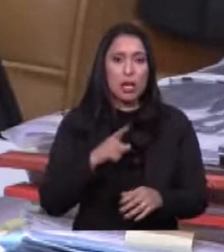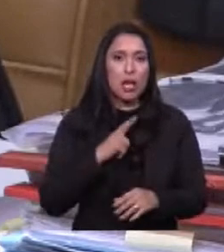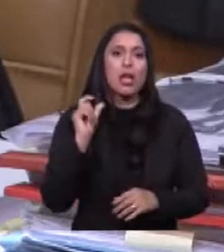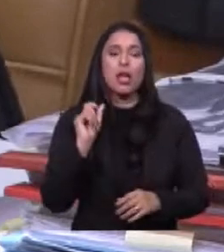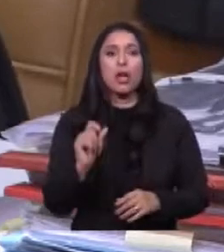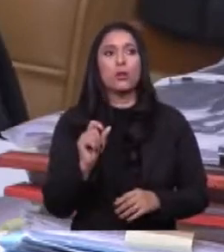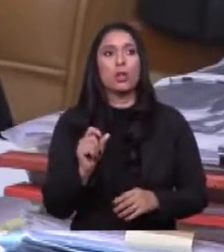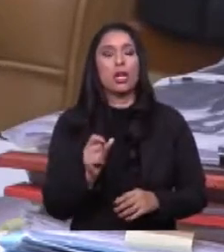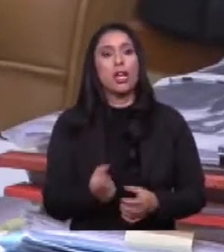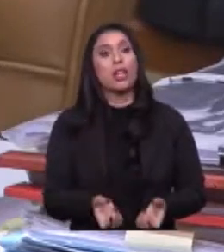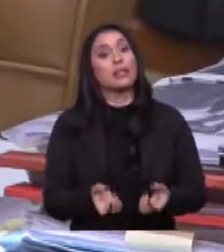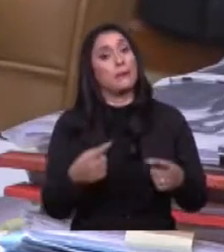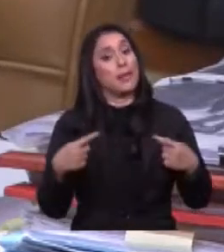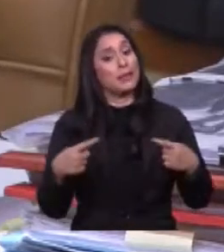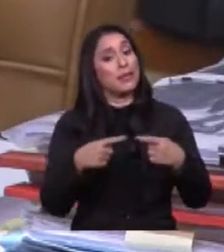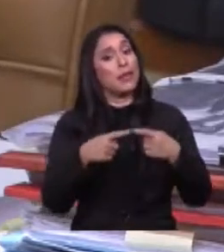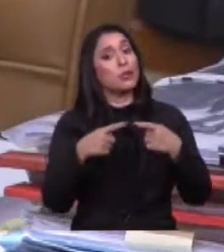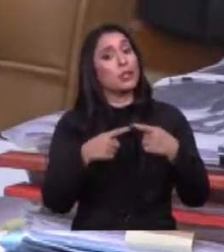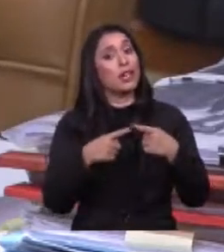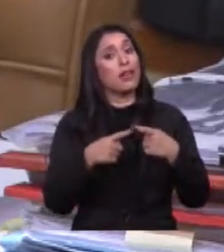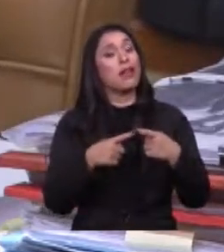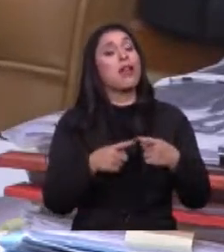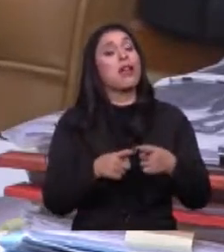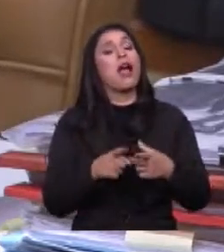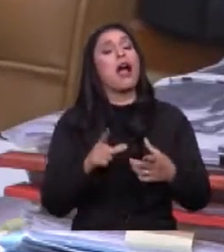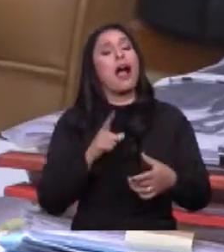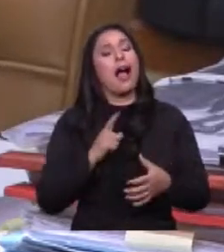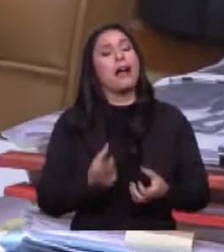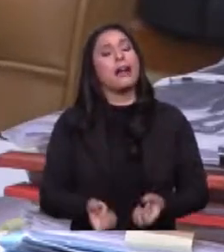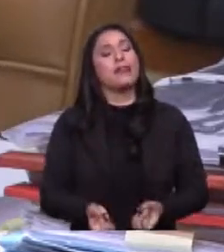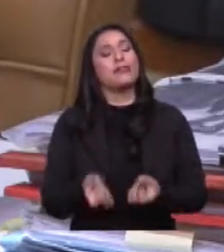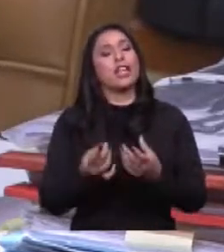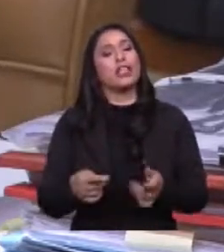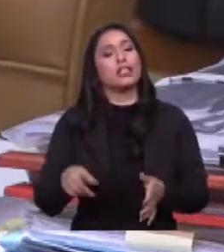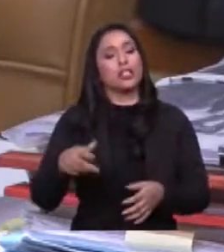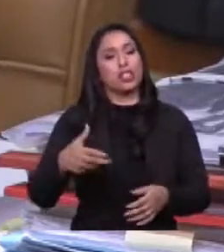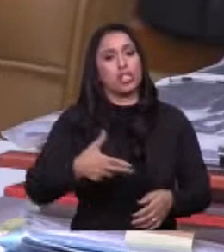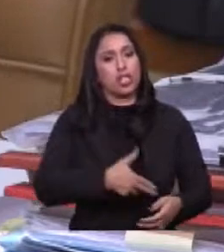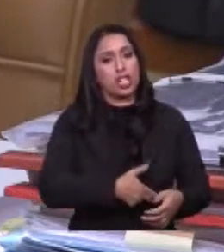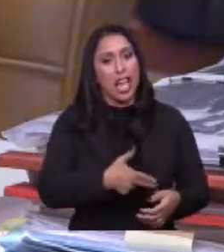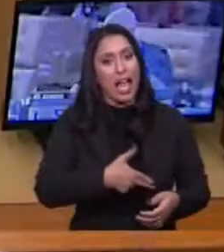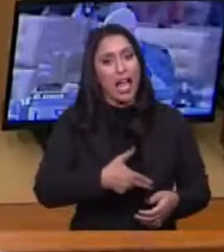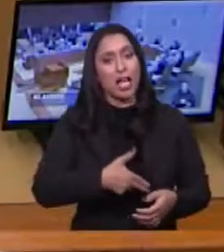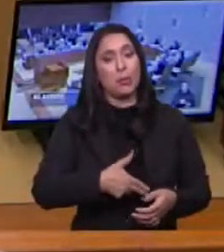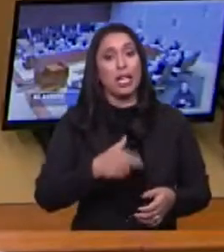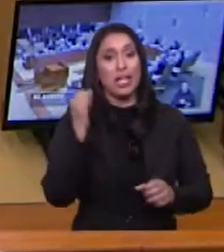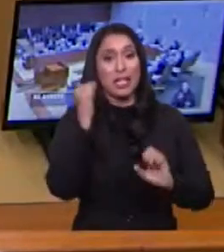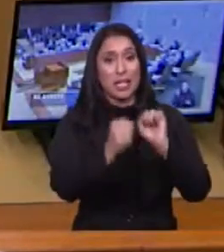tráfico de armas e ao aumento do número de homicídios em todos os estados.